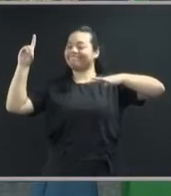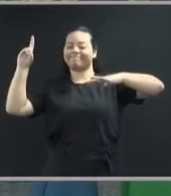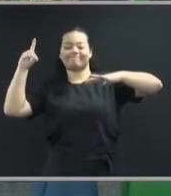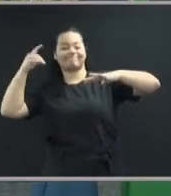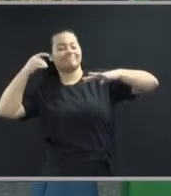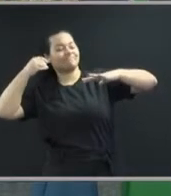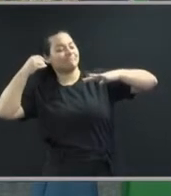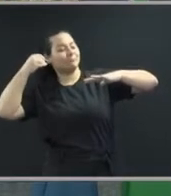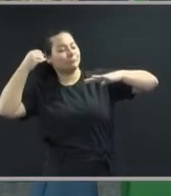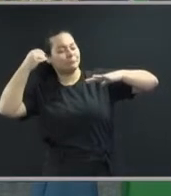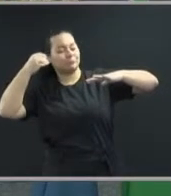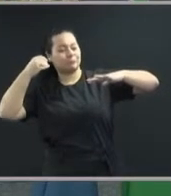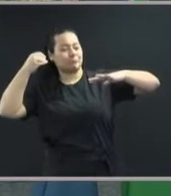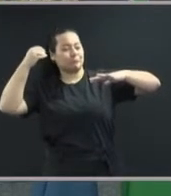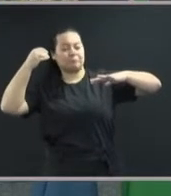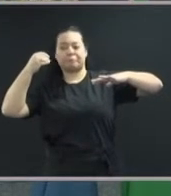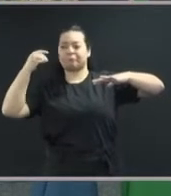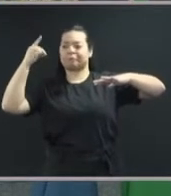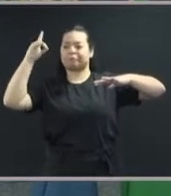na Gabaixa.